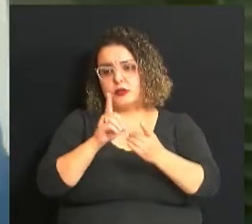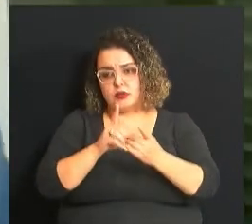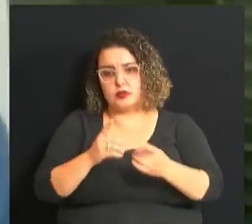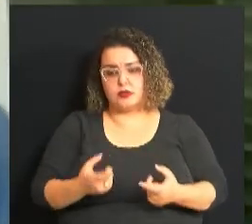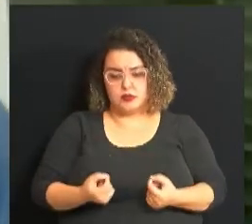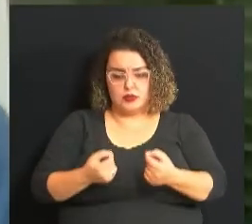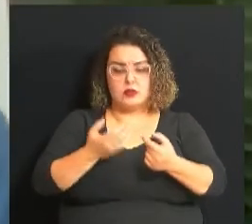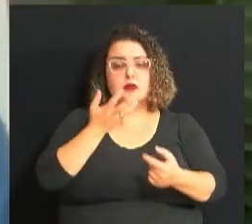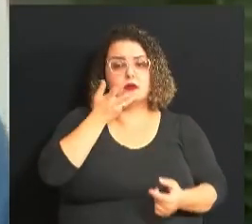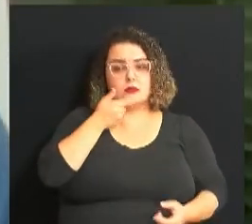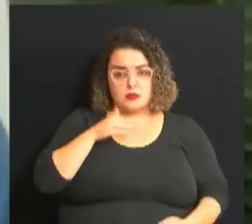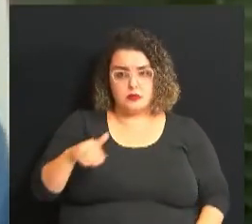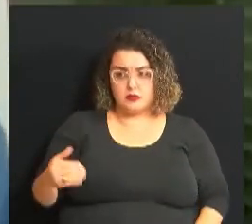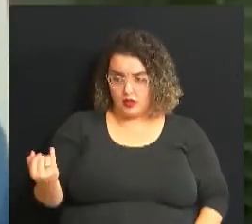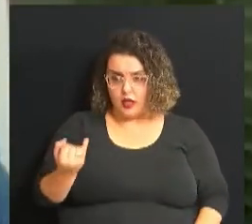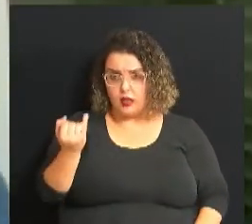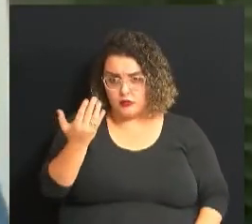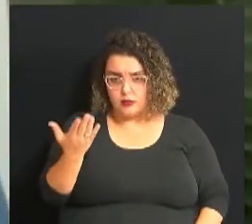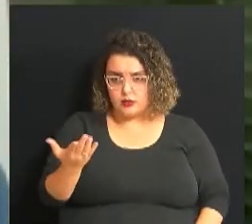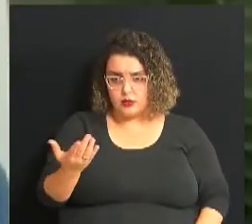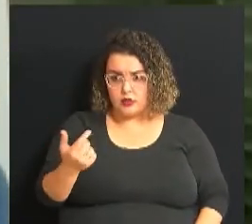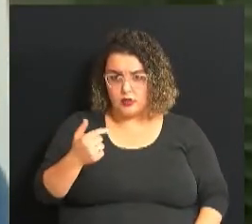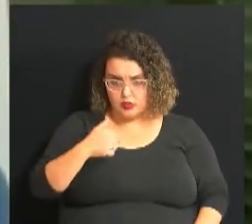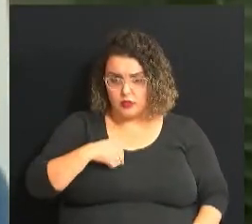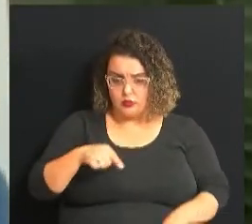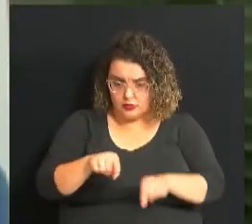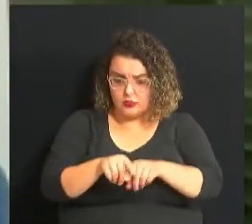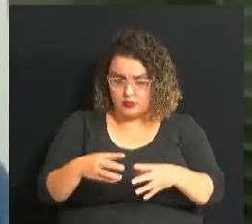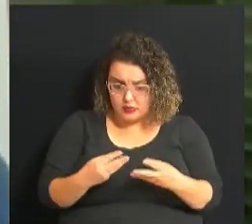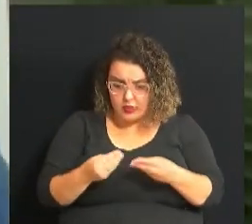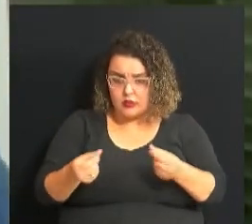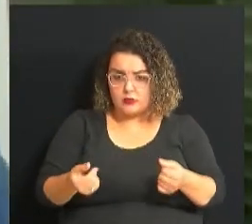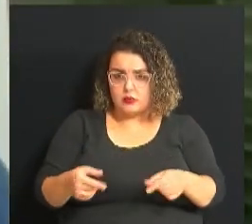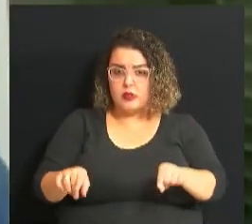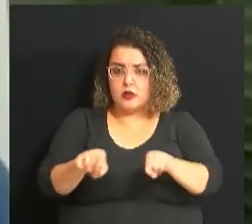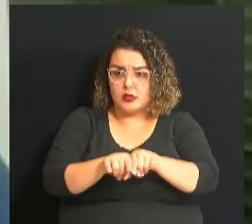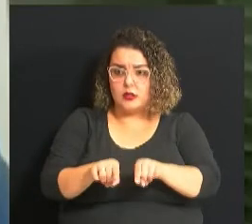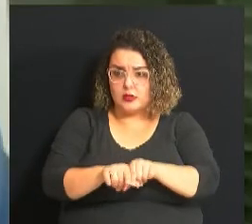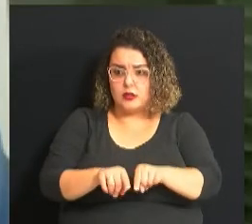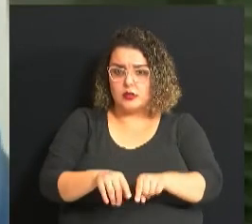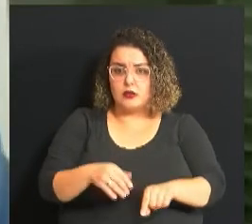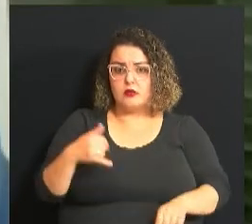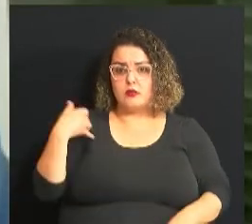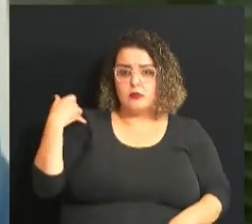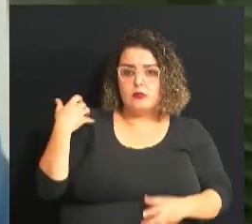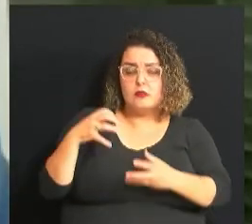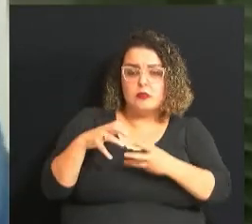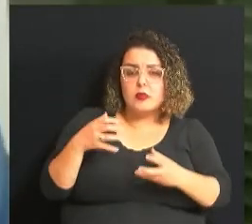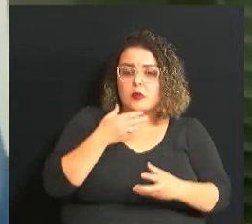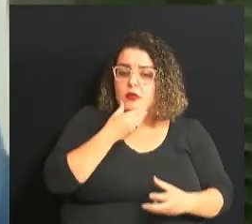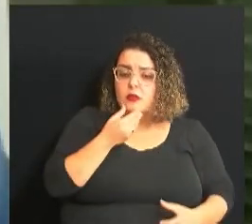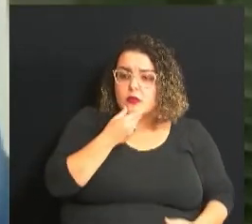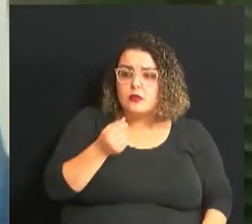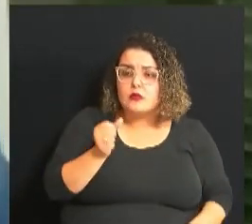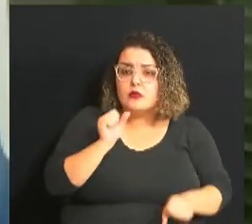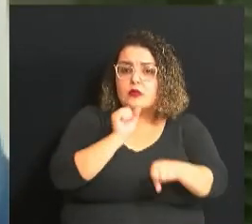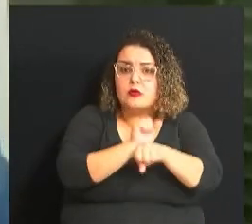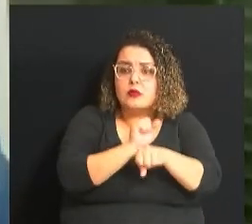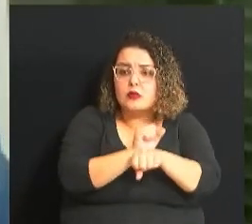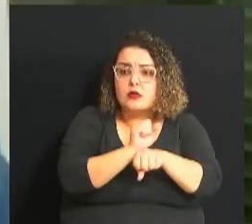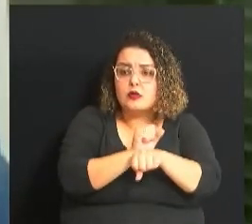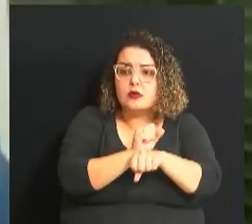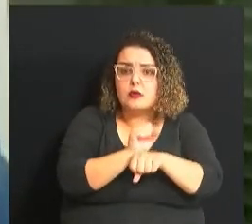é essencial. Eu também me sensibilizo. Mas eu me sensibilizo também para o senhorzinho que está esperando uma sonda